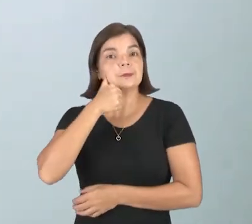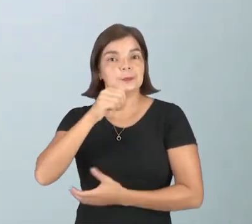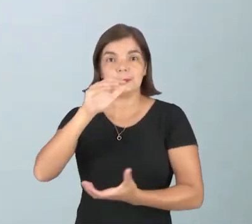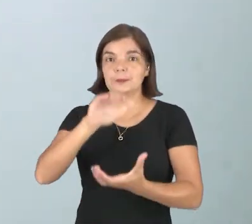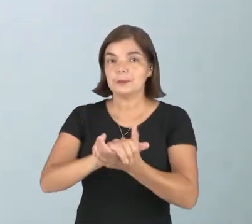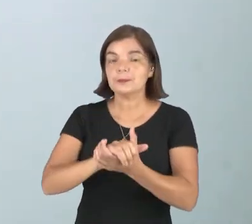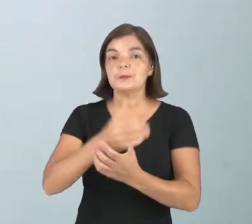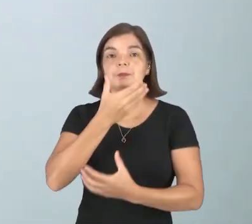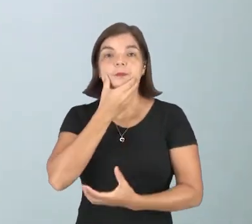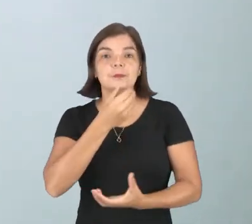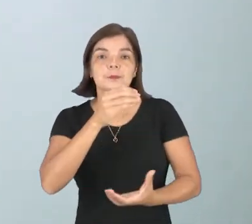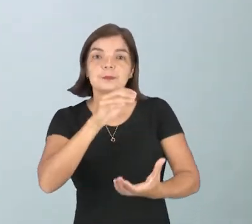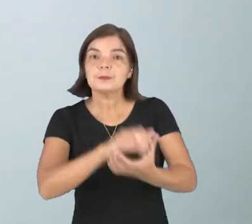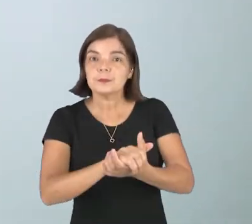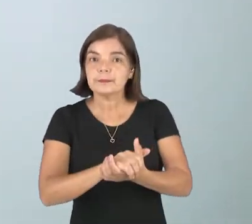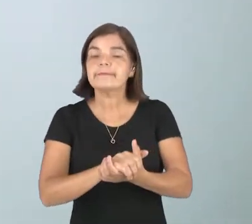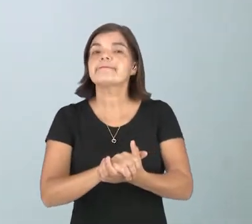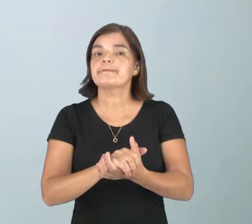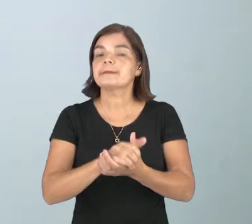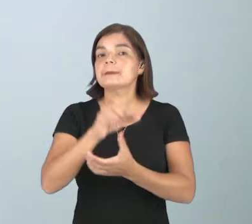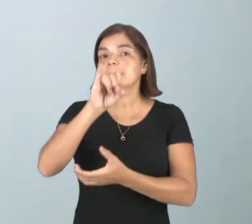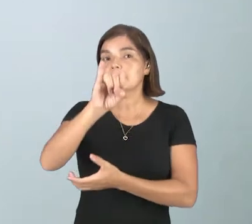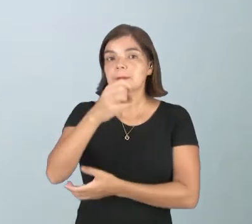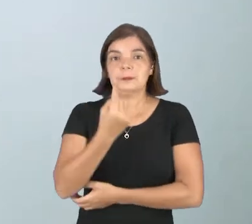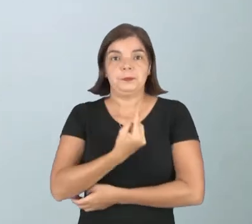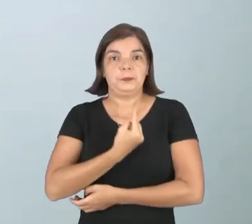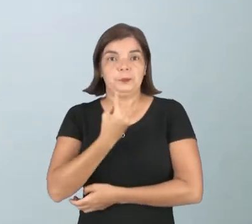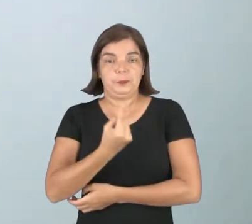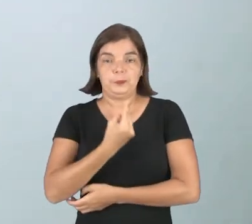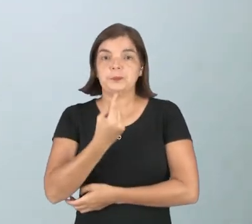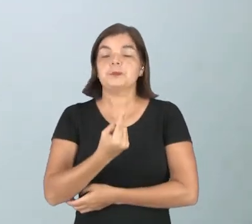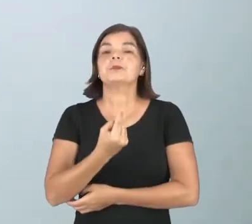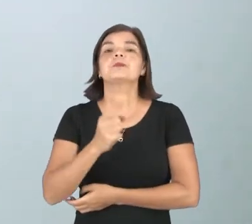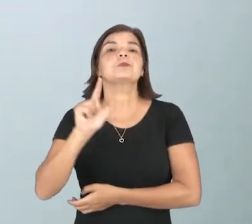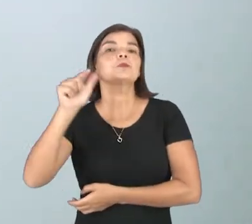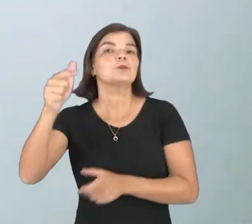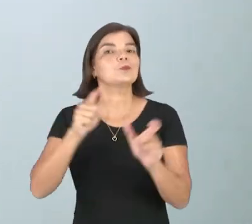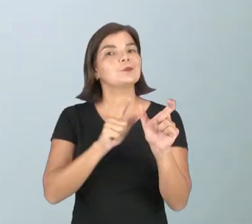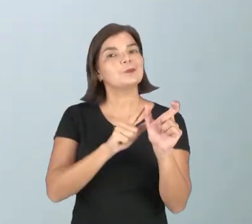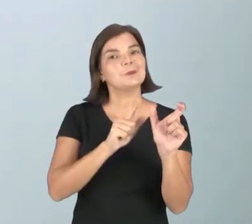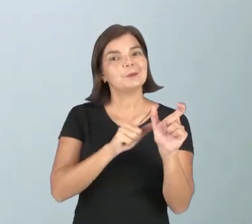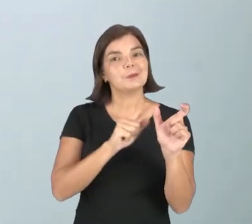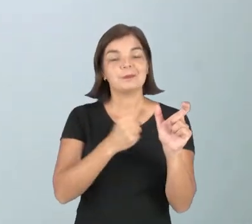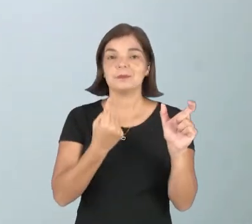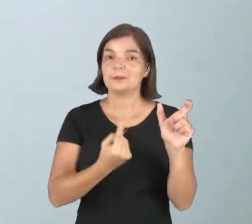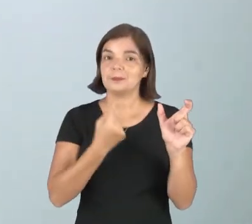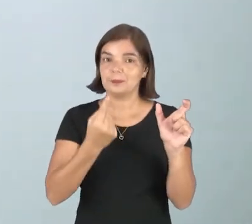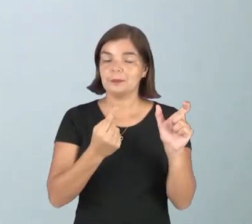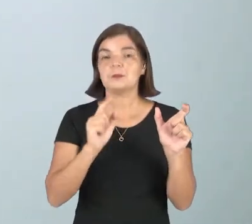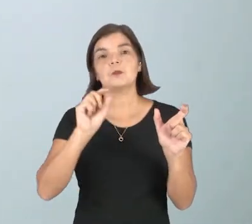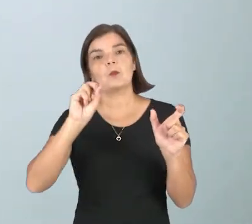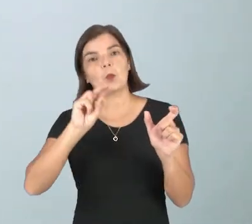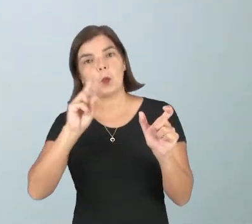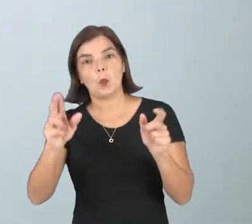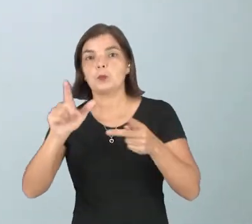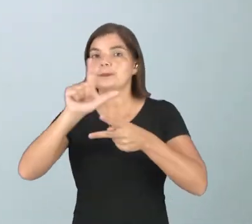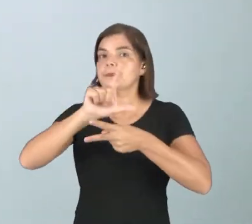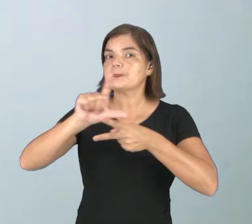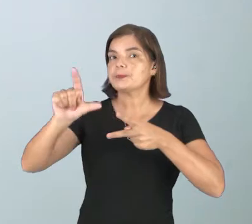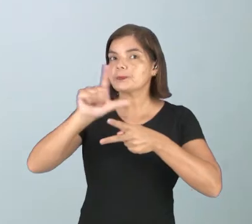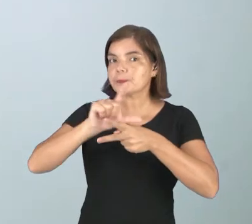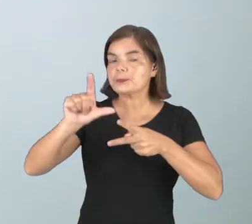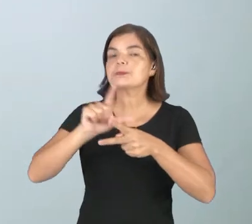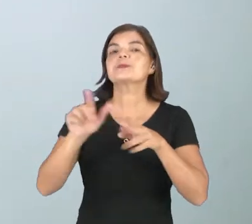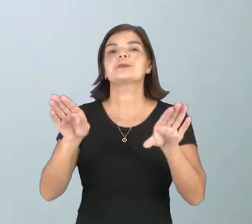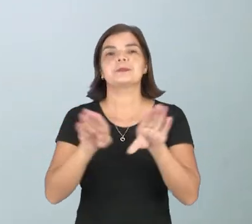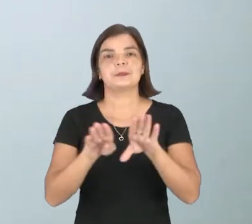mulher, meu esposo. Se está no singular, você coloca outra palavra no singular. Se uma está no plural, você coloca outra